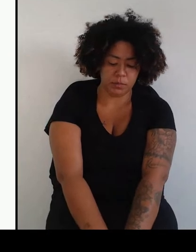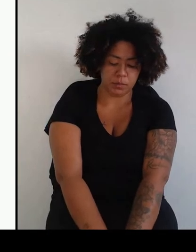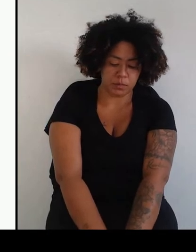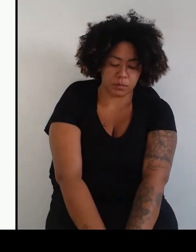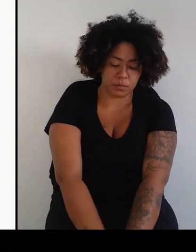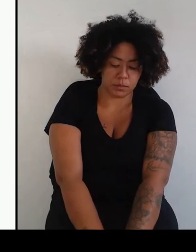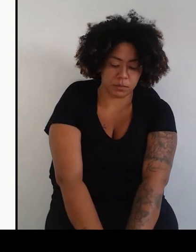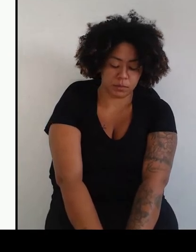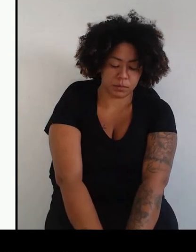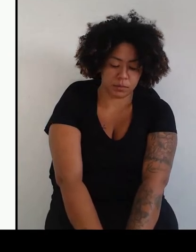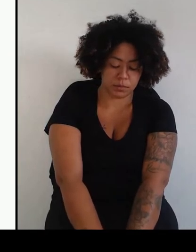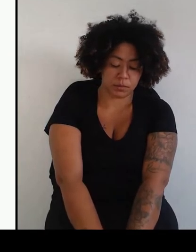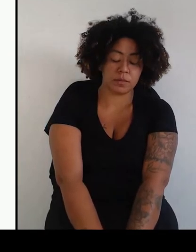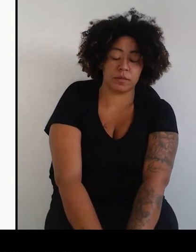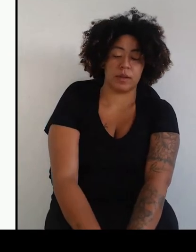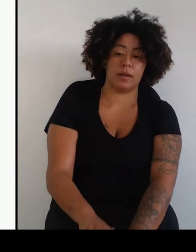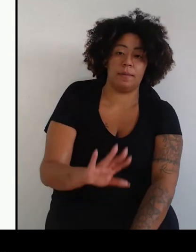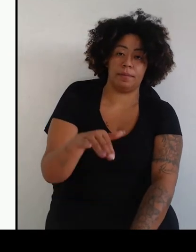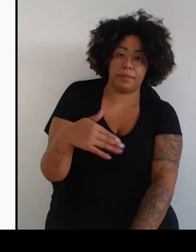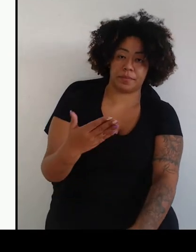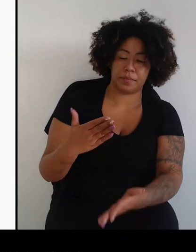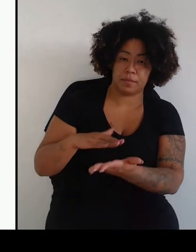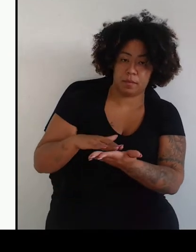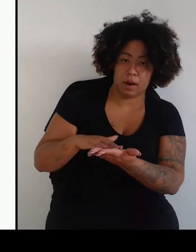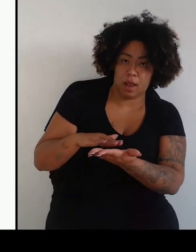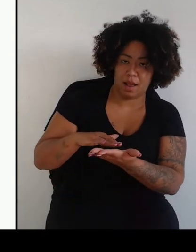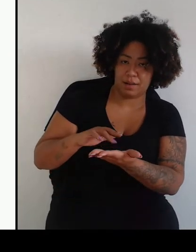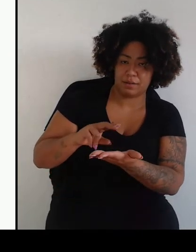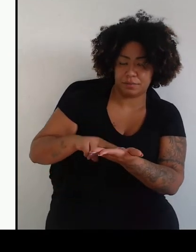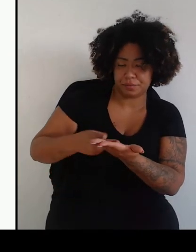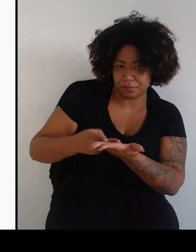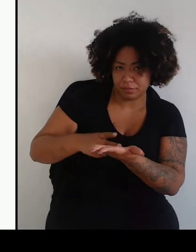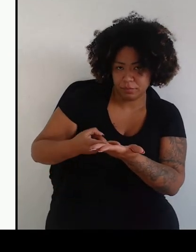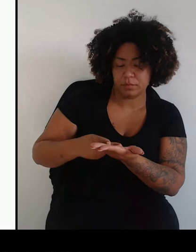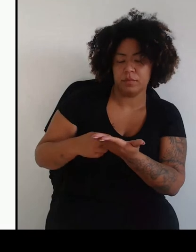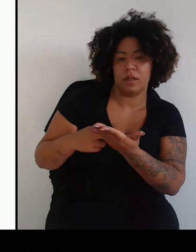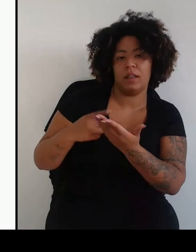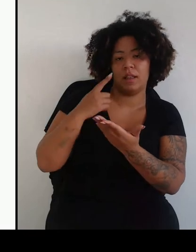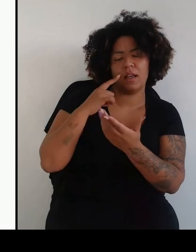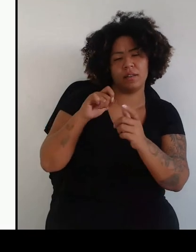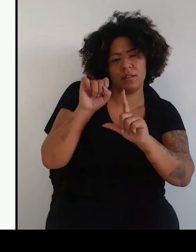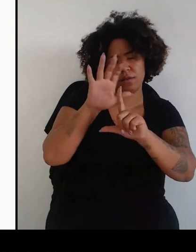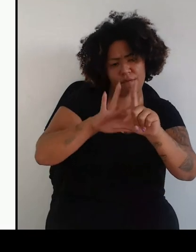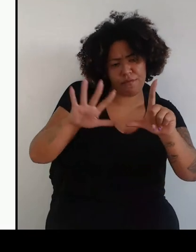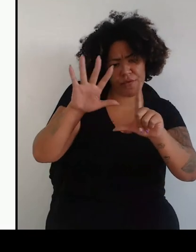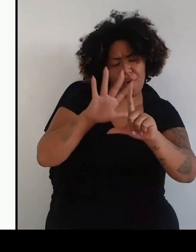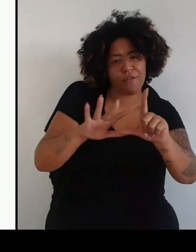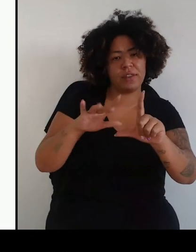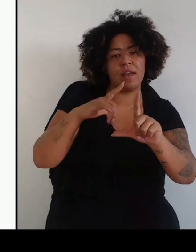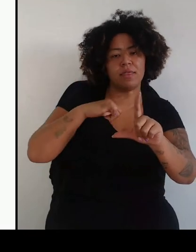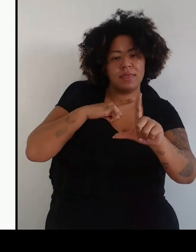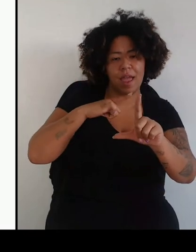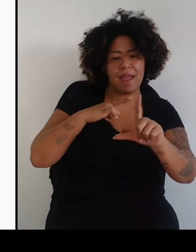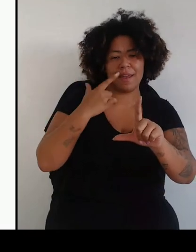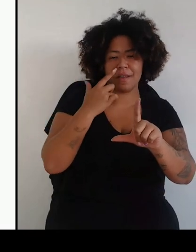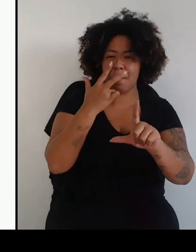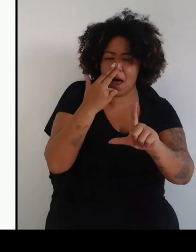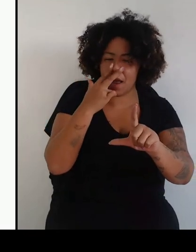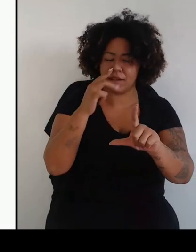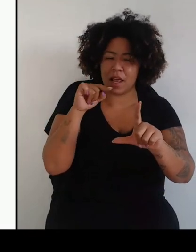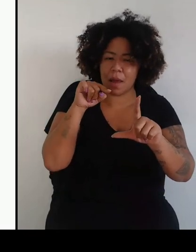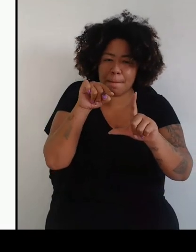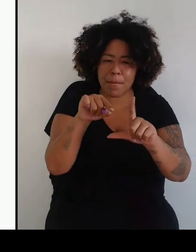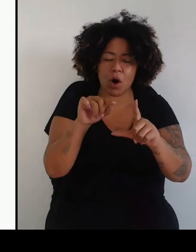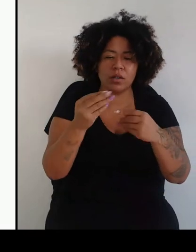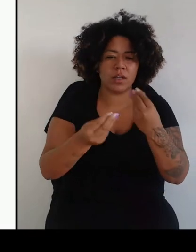a interpretação dessas figuras trazem uma sugestão de uma relação violenta que ele tinha com